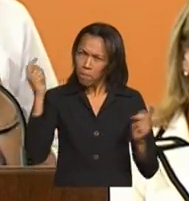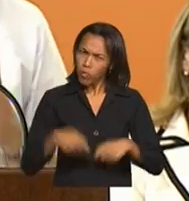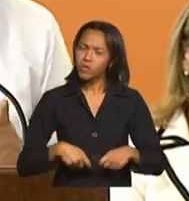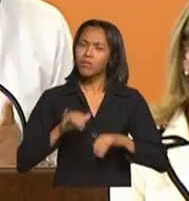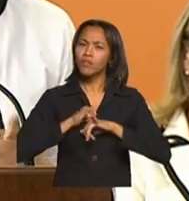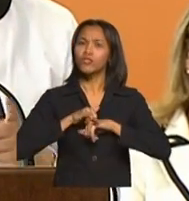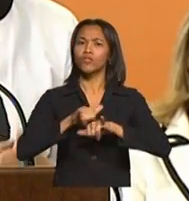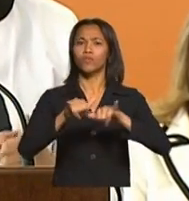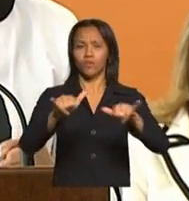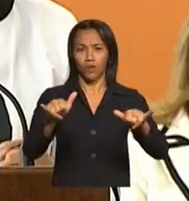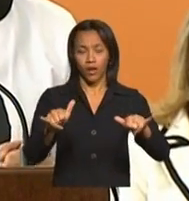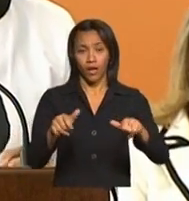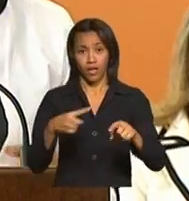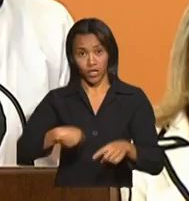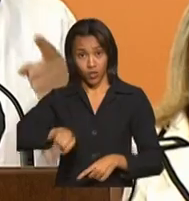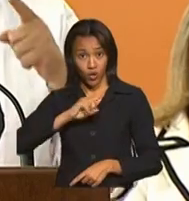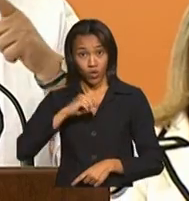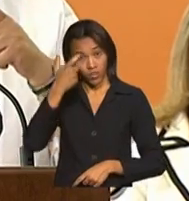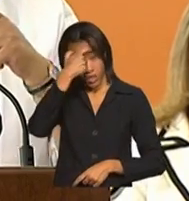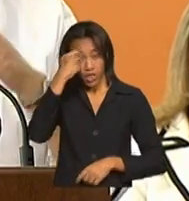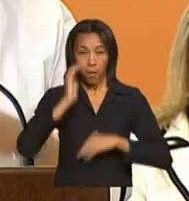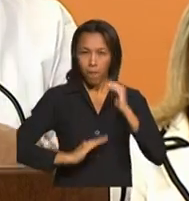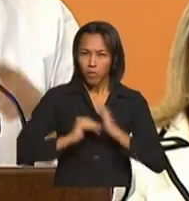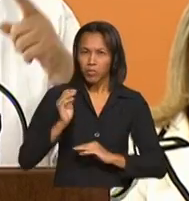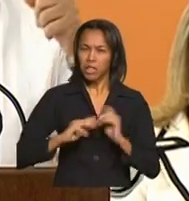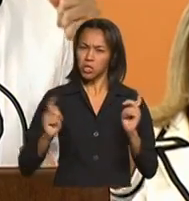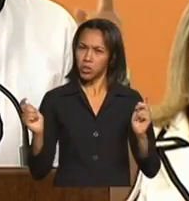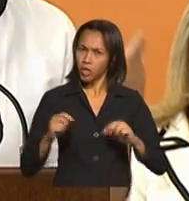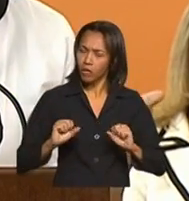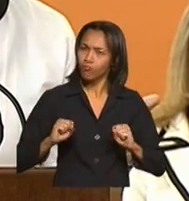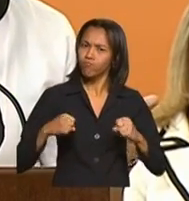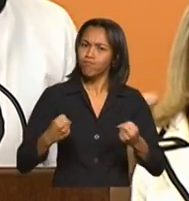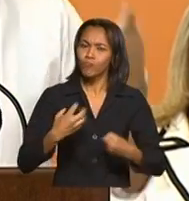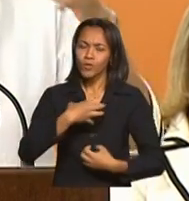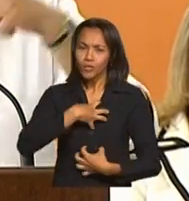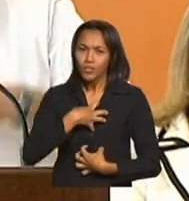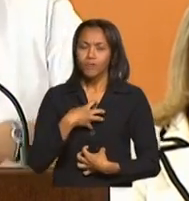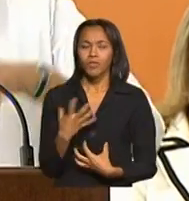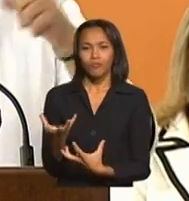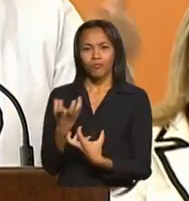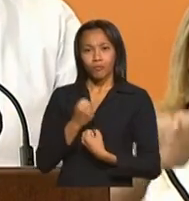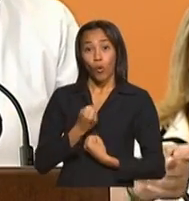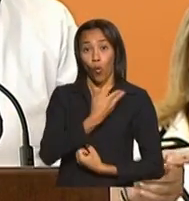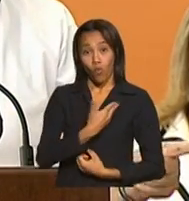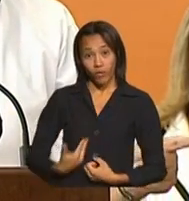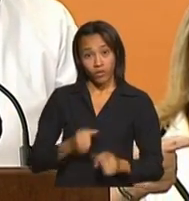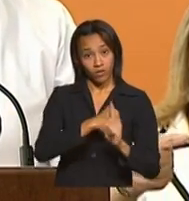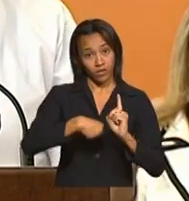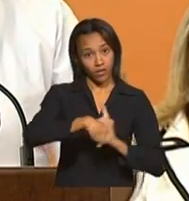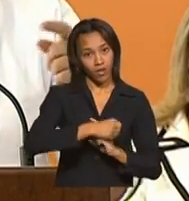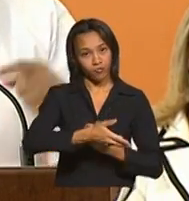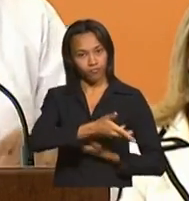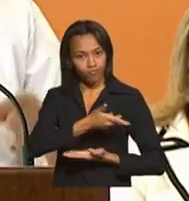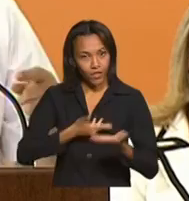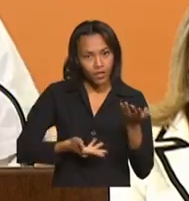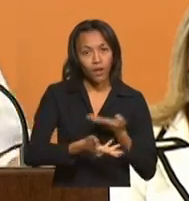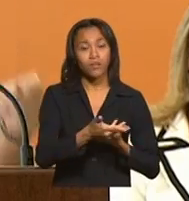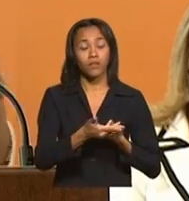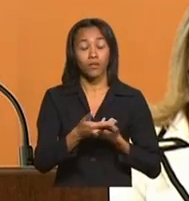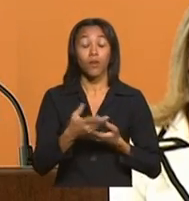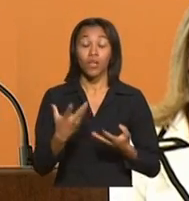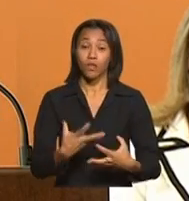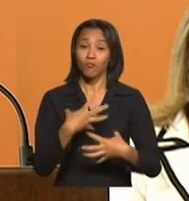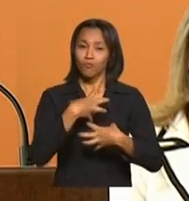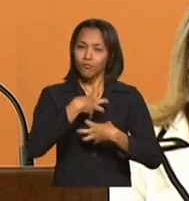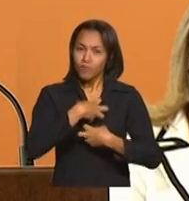ver com a nossa capacidade de ter uma ação solidária entre governo e sociedade. Uma ação